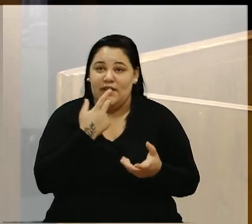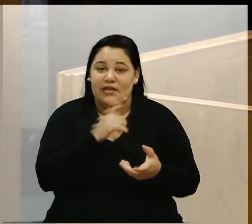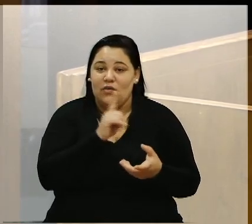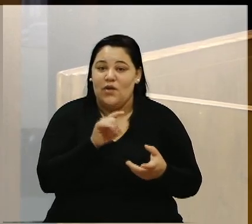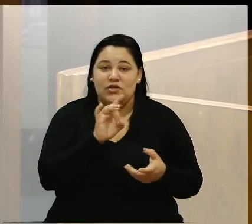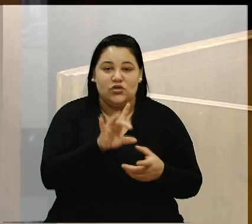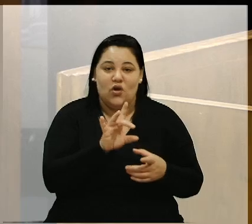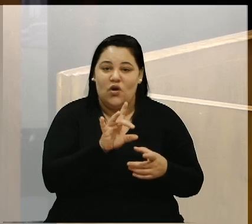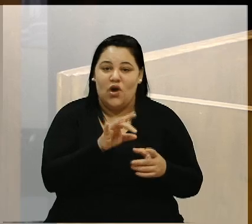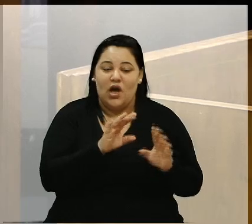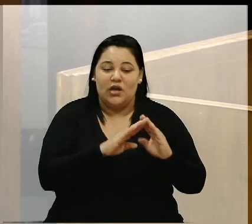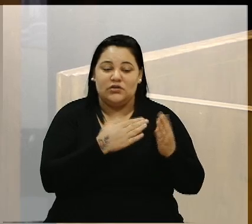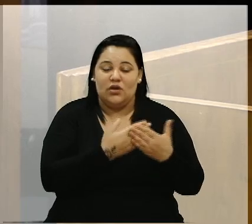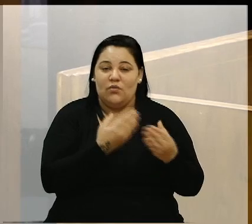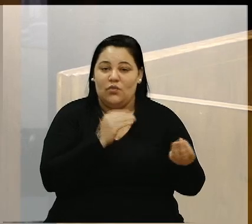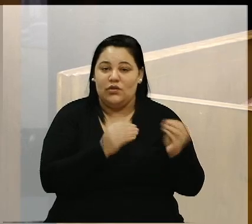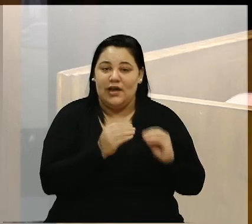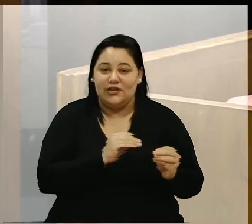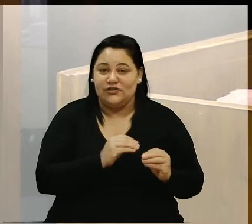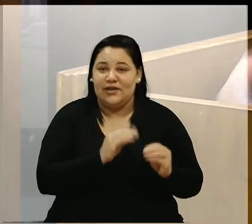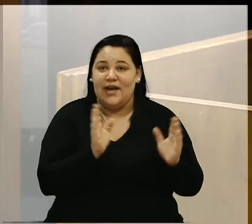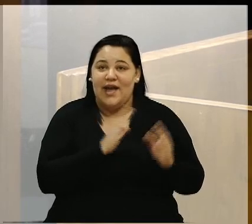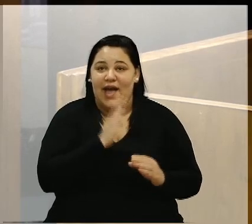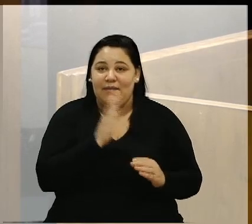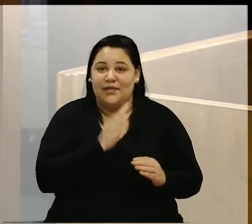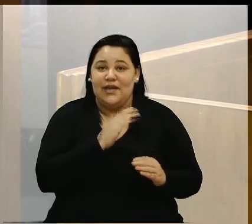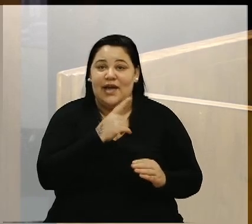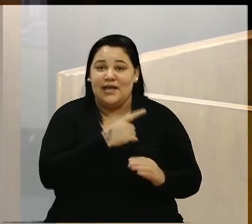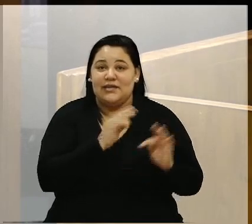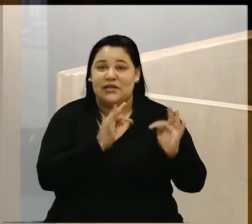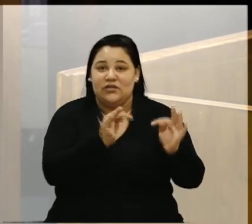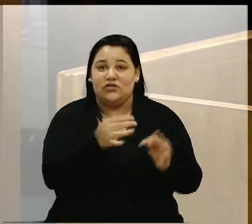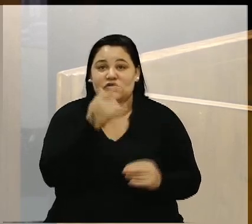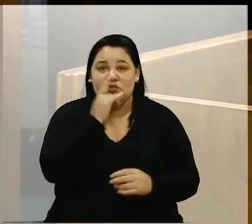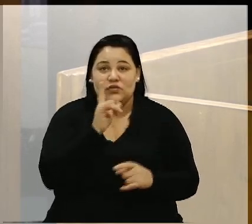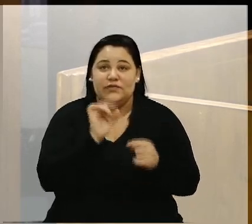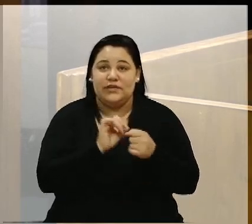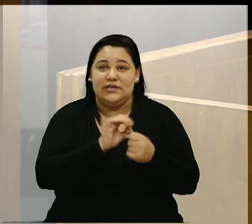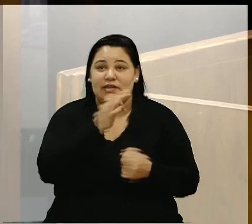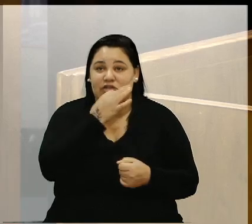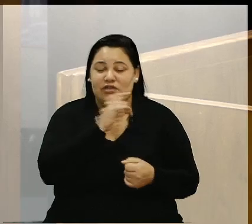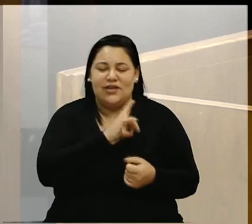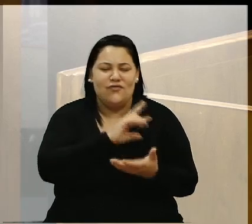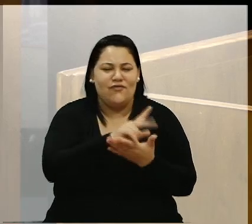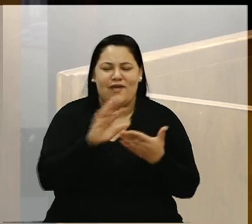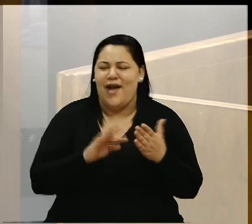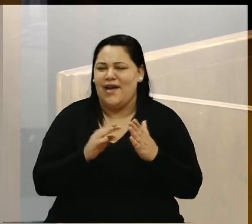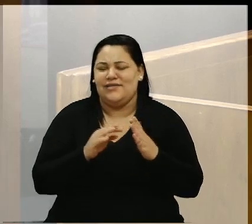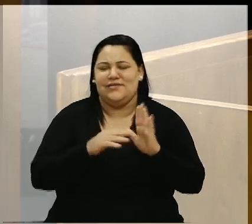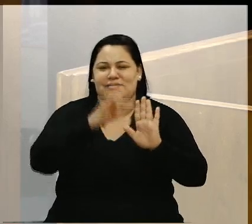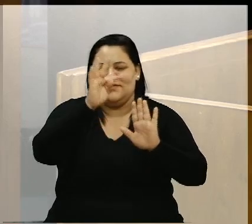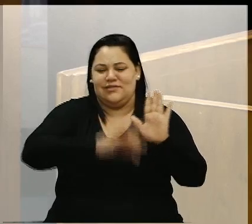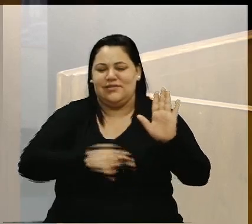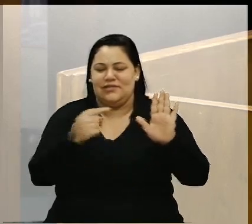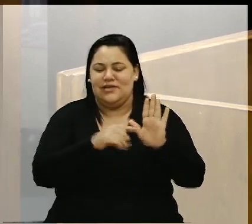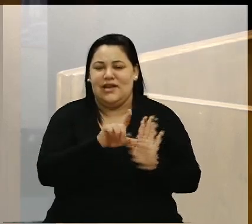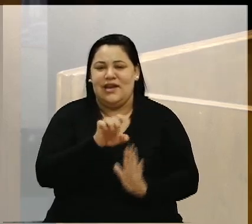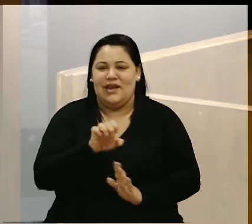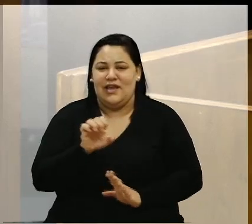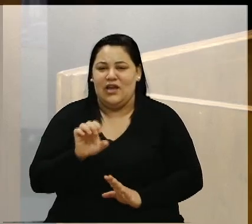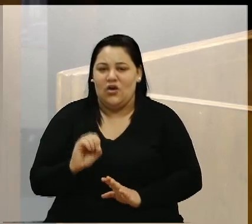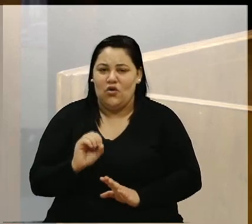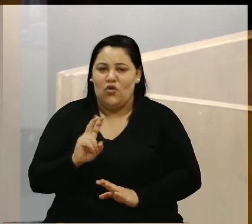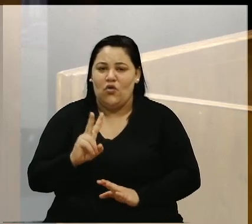essa tecnologia que a gente conseguiu trazer para Caxias, e aqui eu tenho várias reportagens do Leouve, por exemplo, o